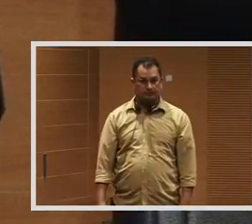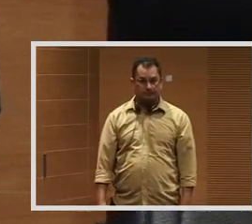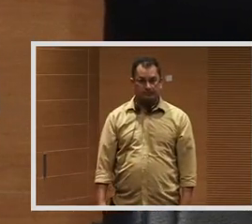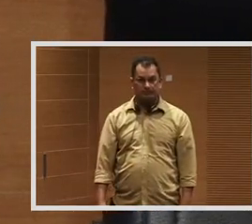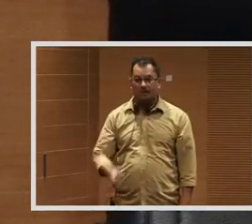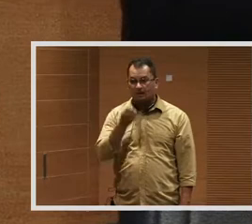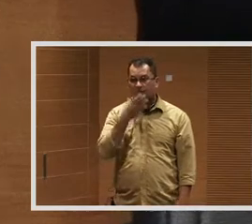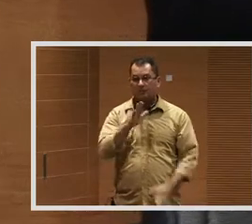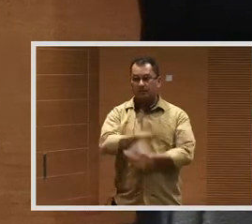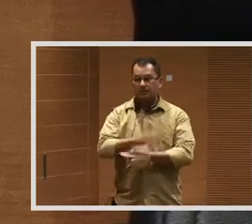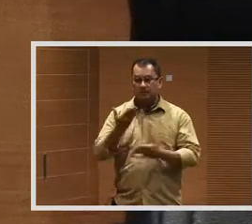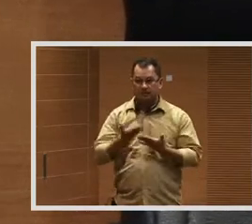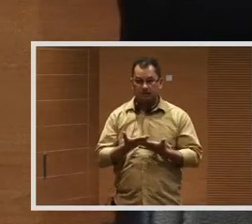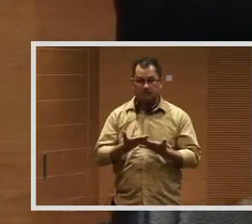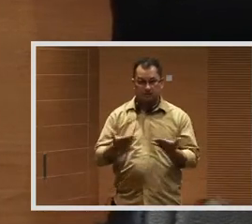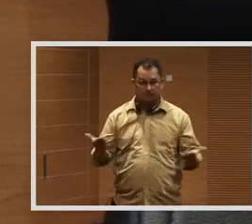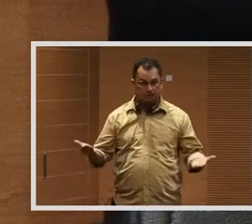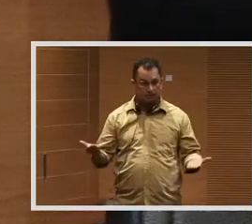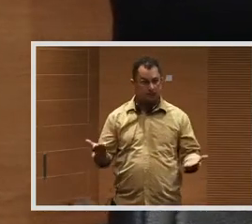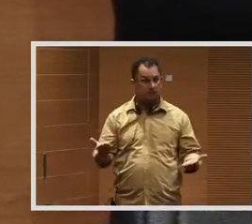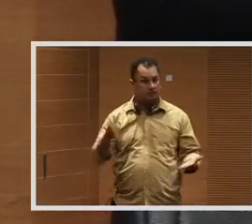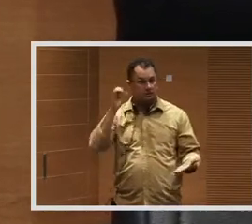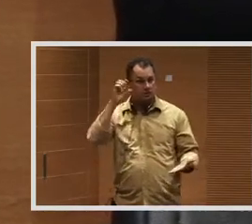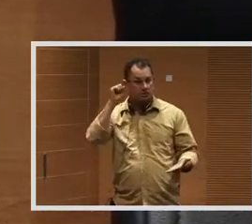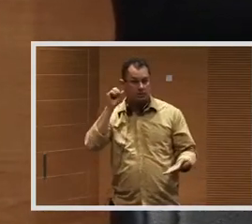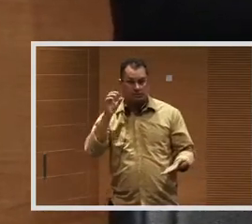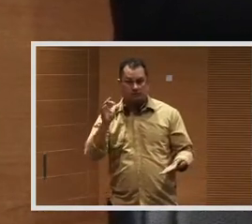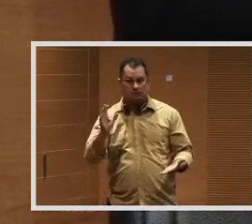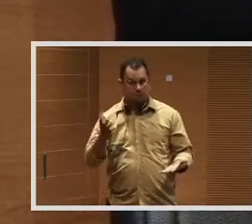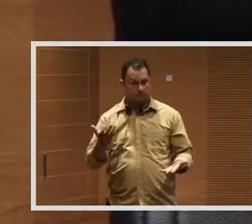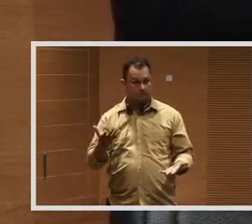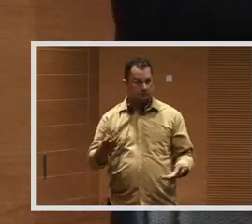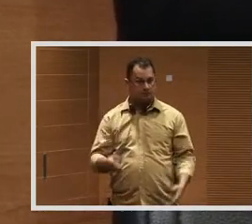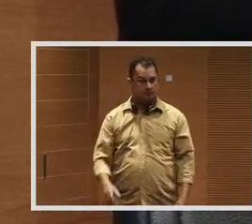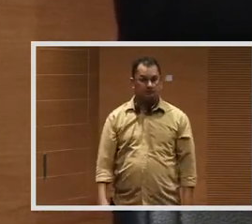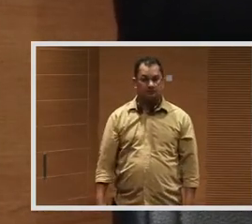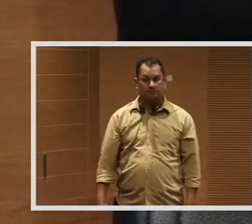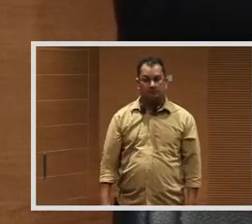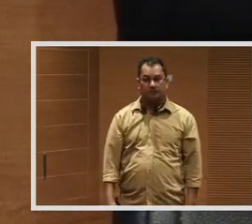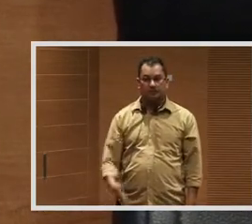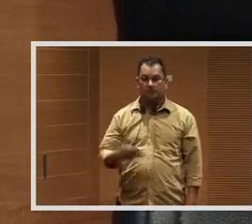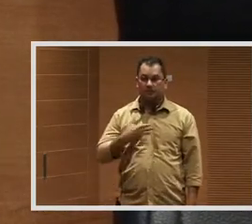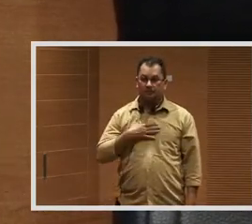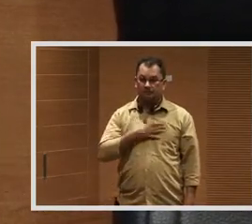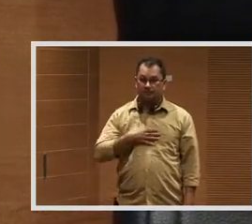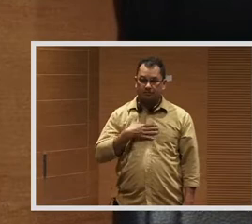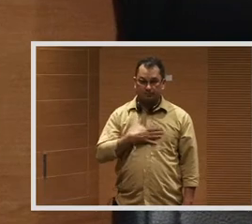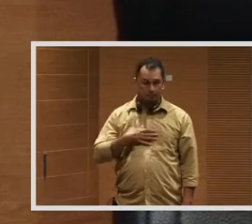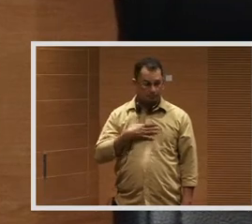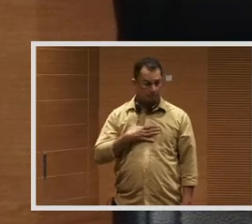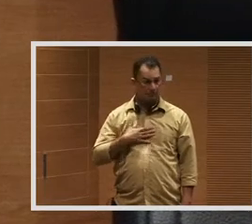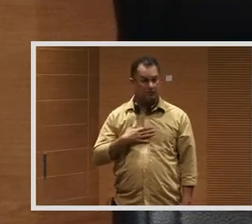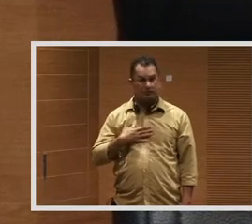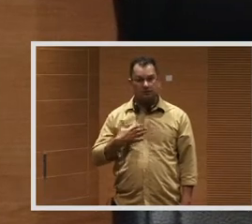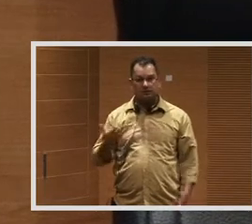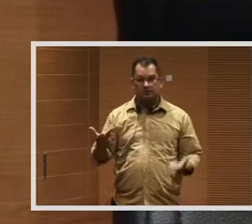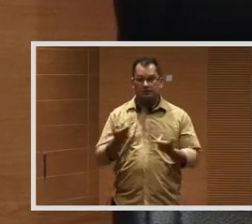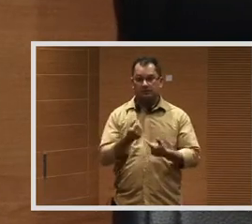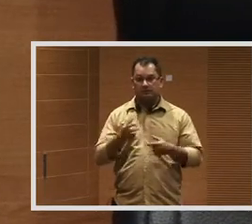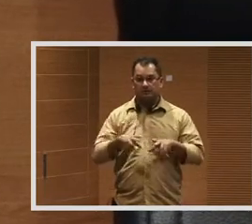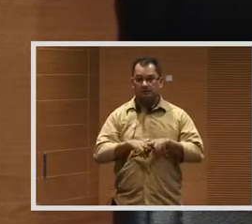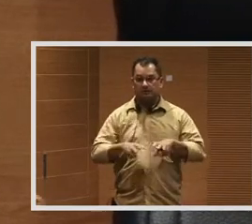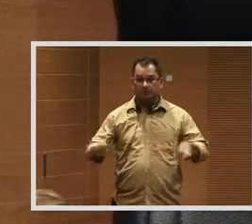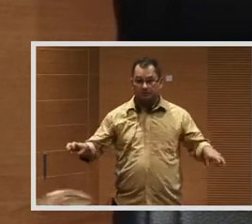Bem, boa tarde, para quem não ouviu. Um prazer enorme estar aqui nessa mesa, nesse